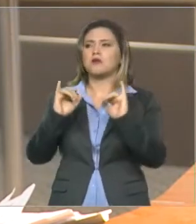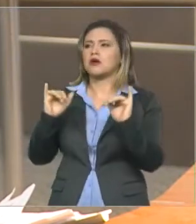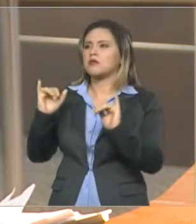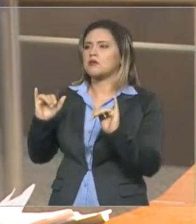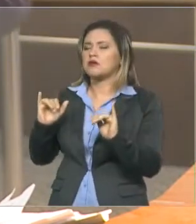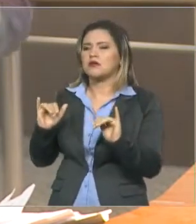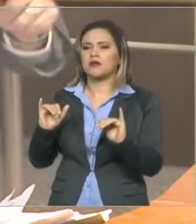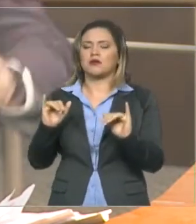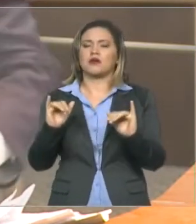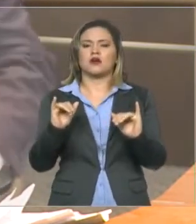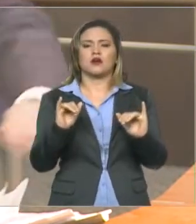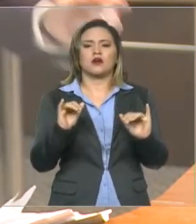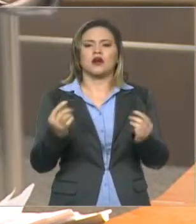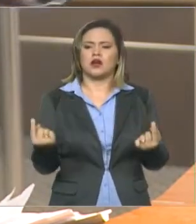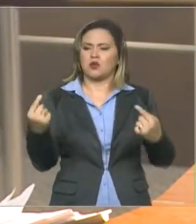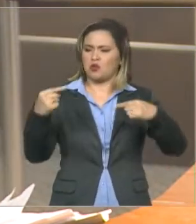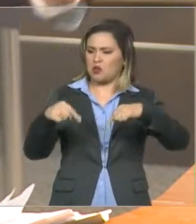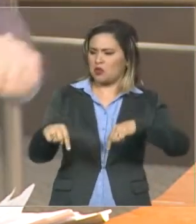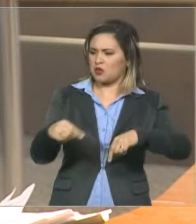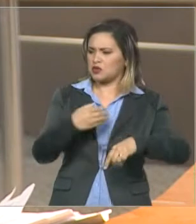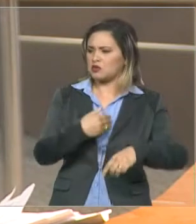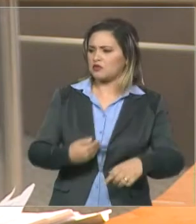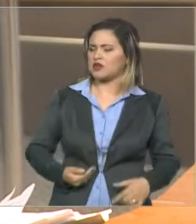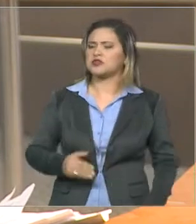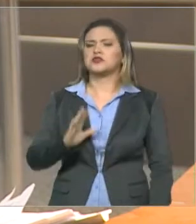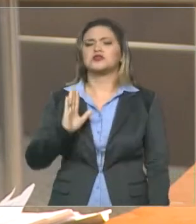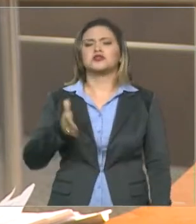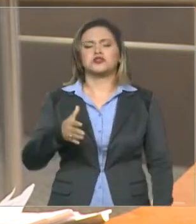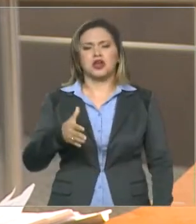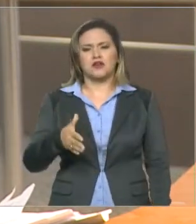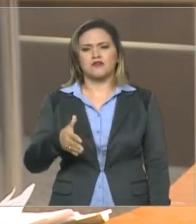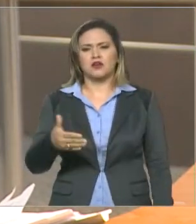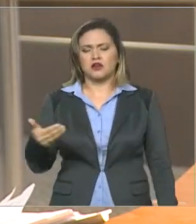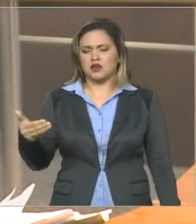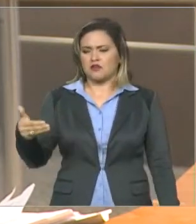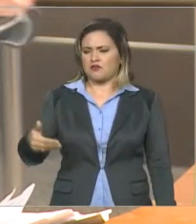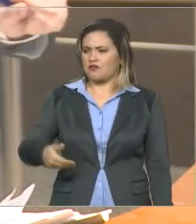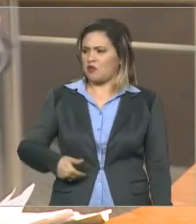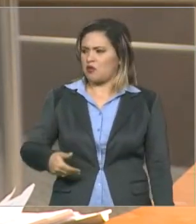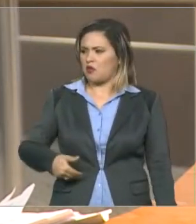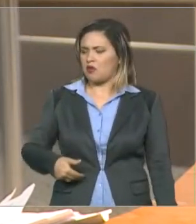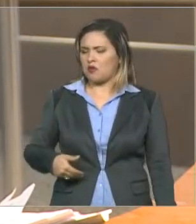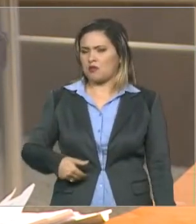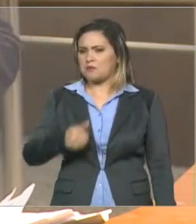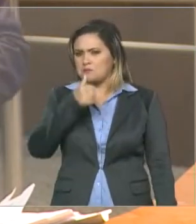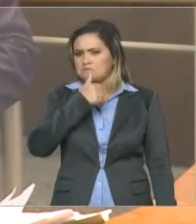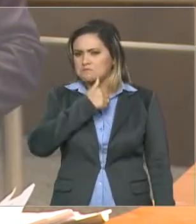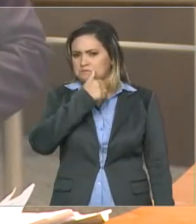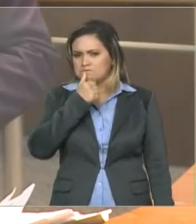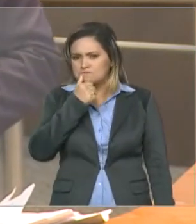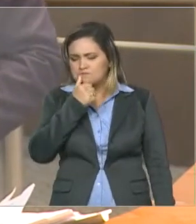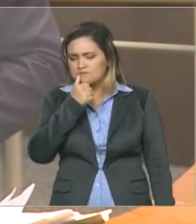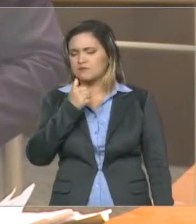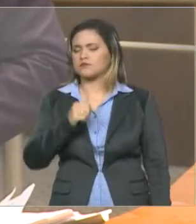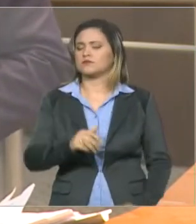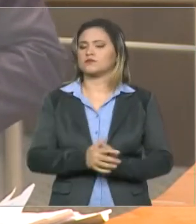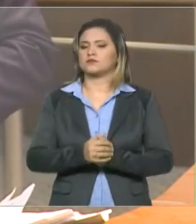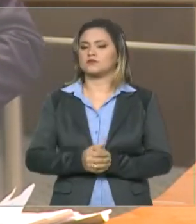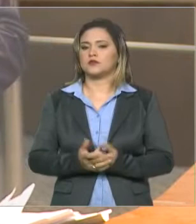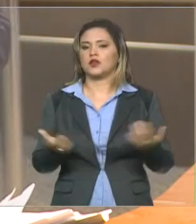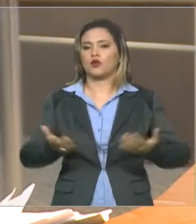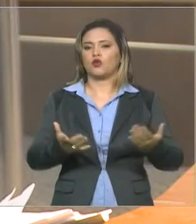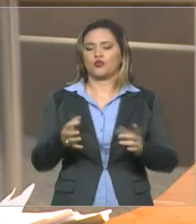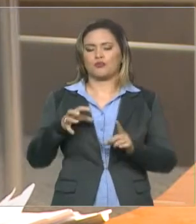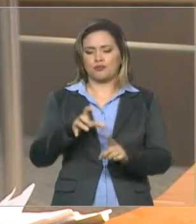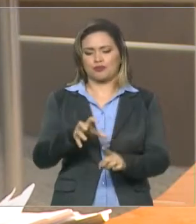xingava, fazia uma oposição, já fez greve de fome, e hoje persegue professor, e hoje persegue